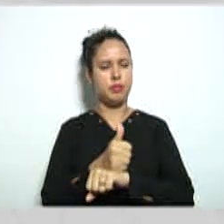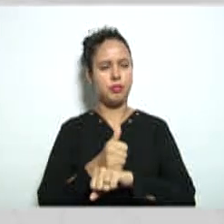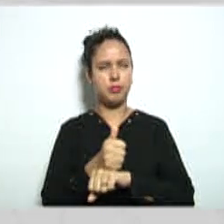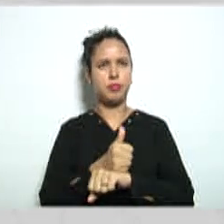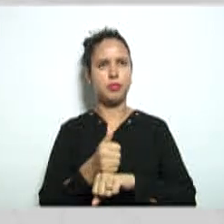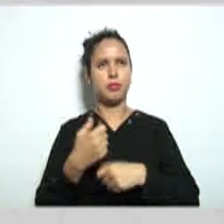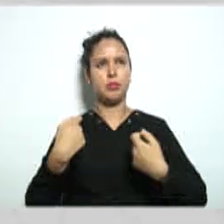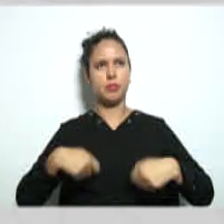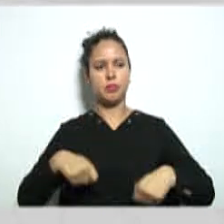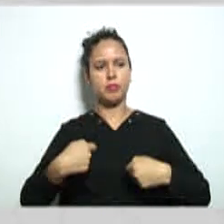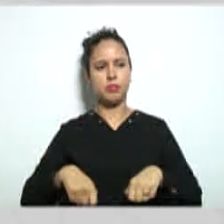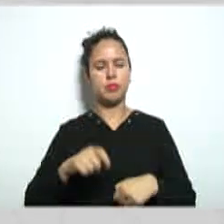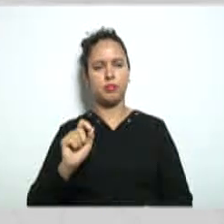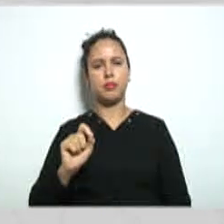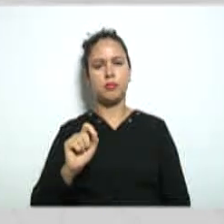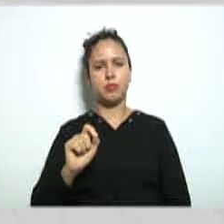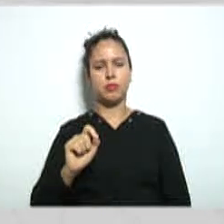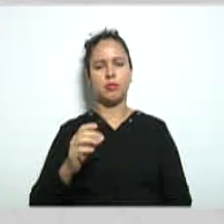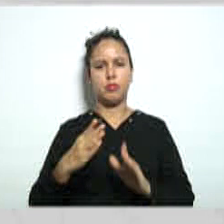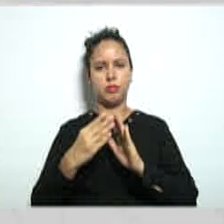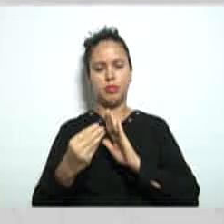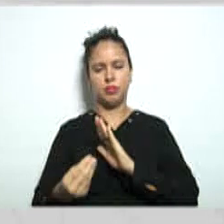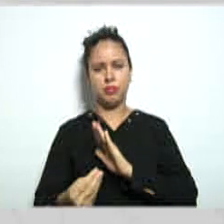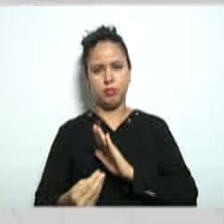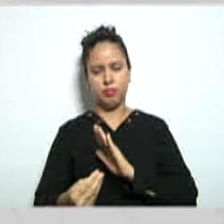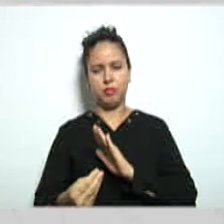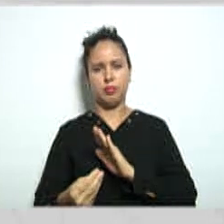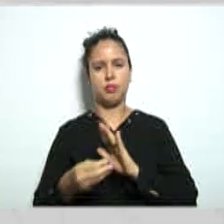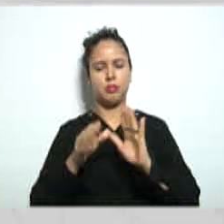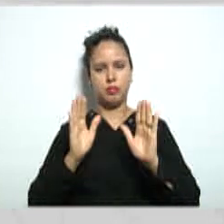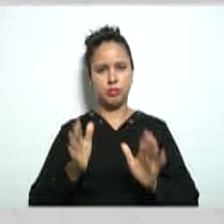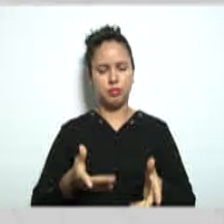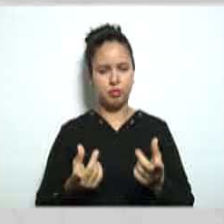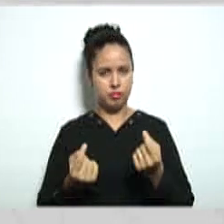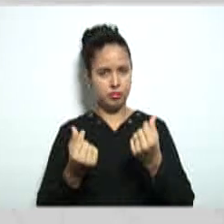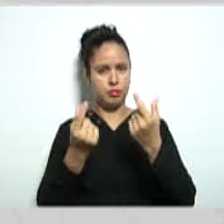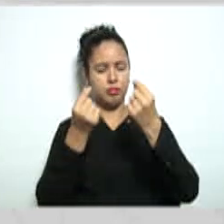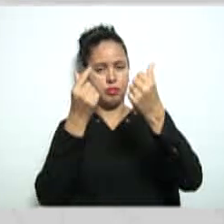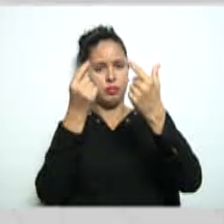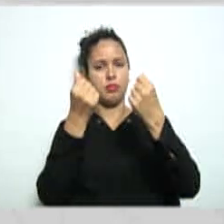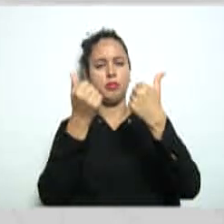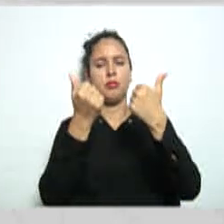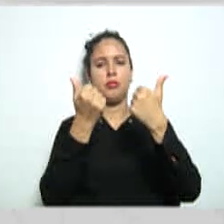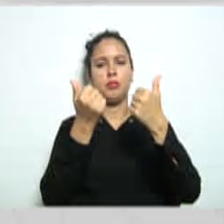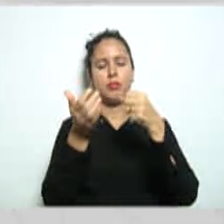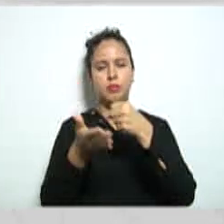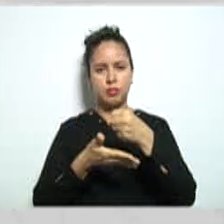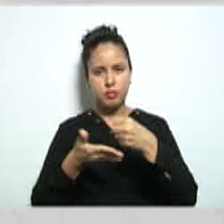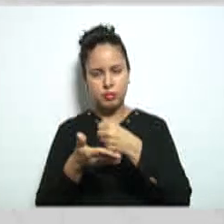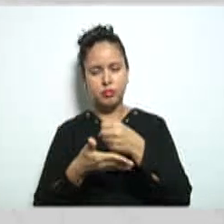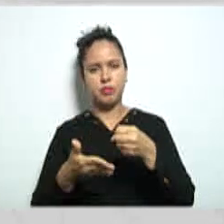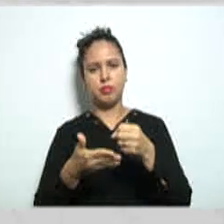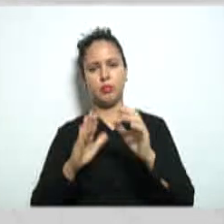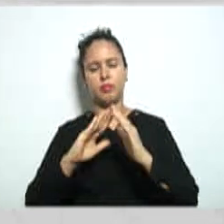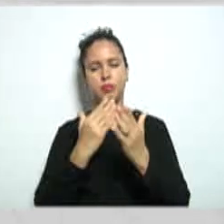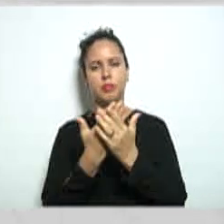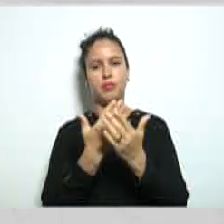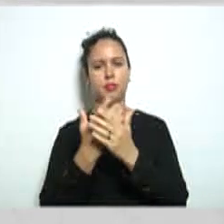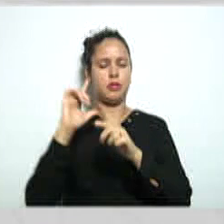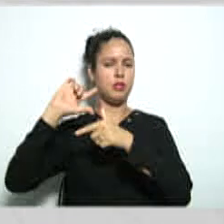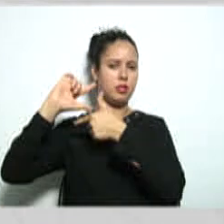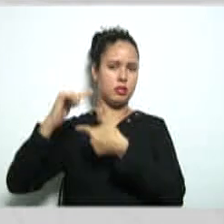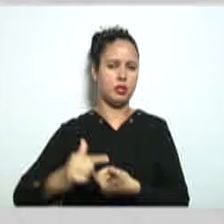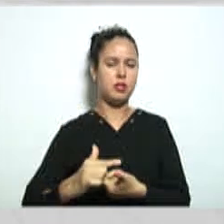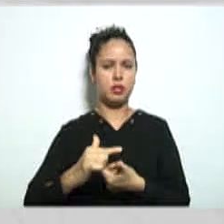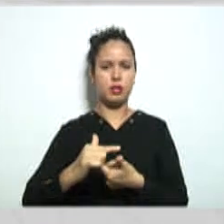da necessidade do modo de produção já capitalista, que, baseados nas escolas tradicionais, ou seja,